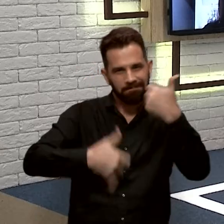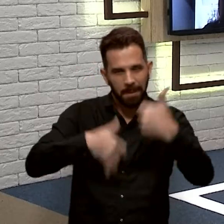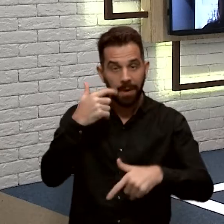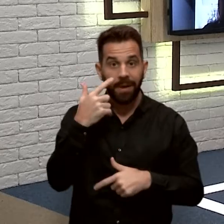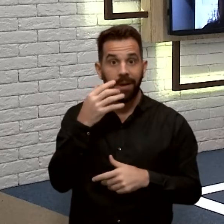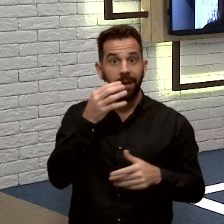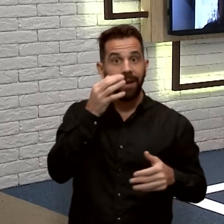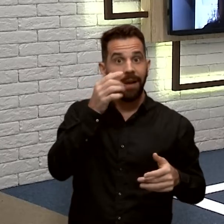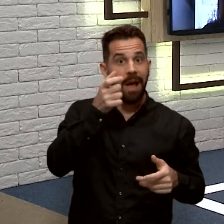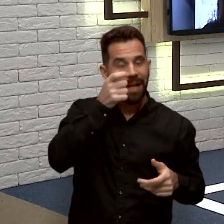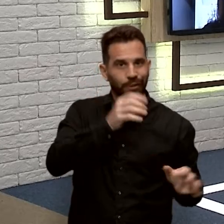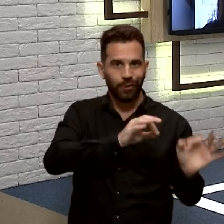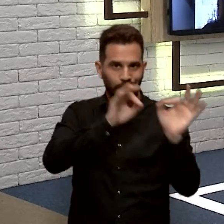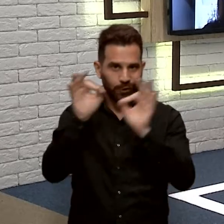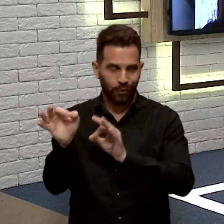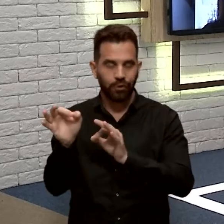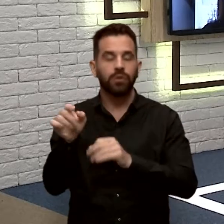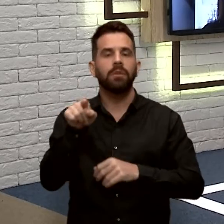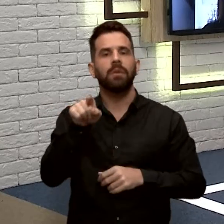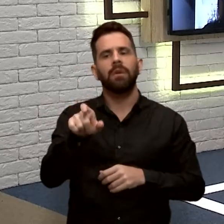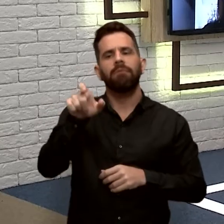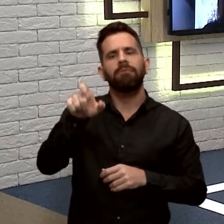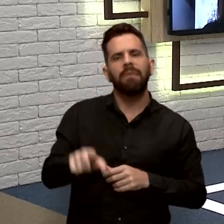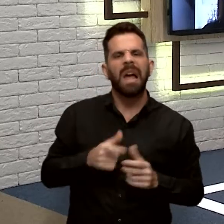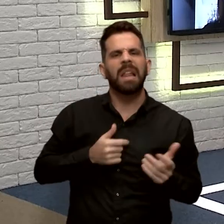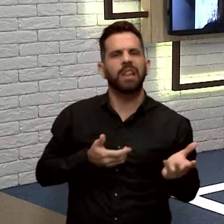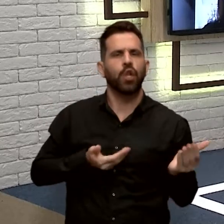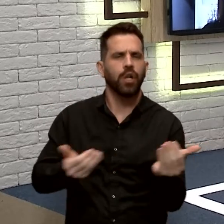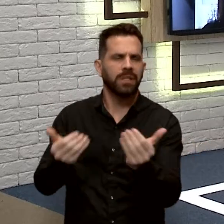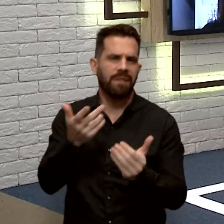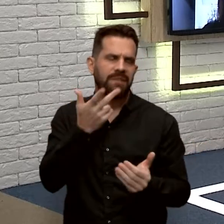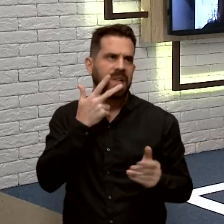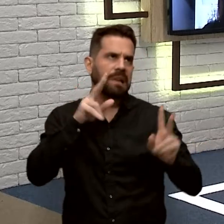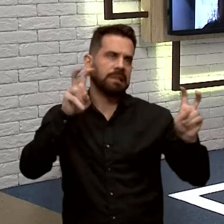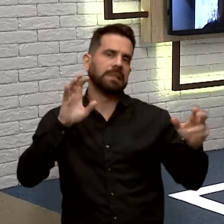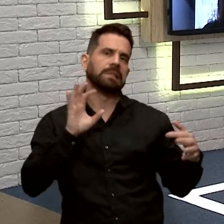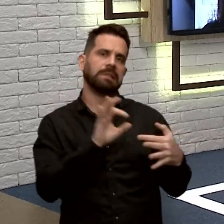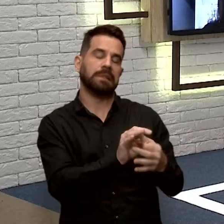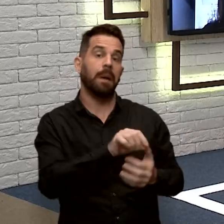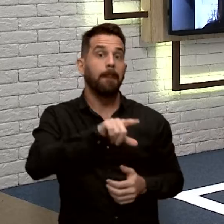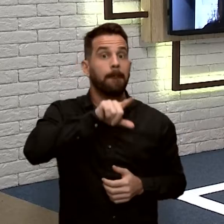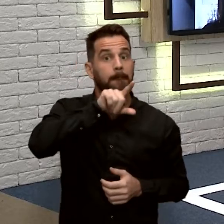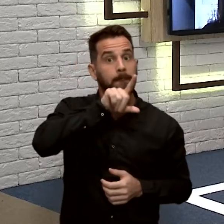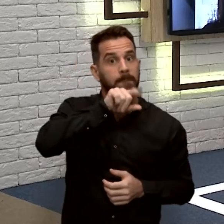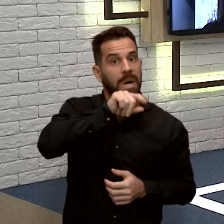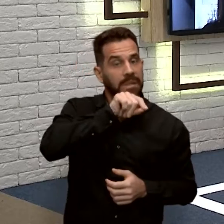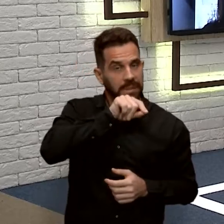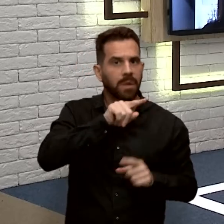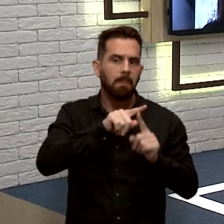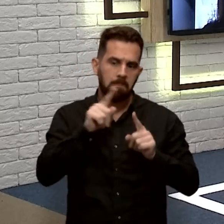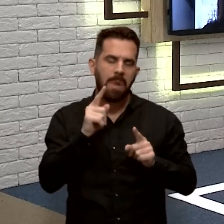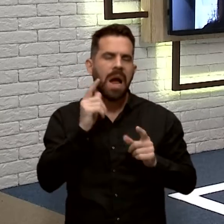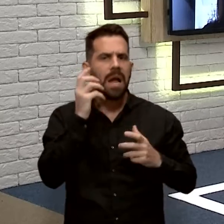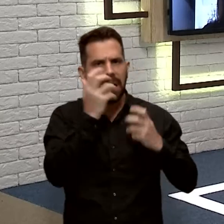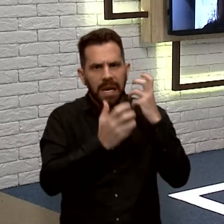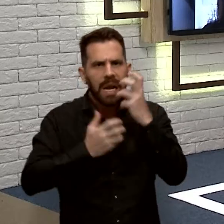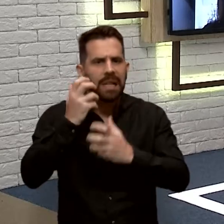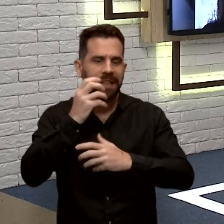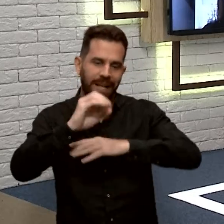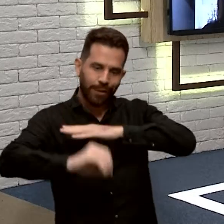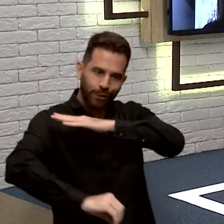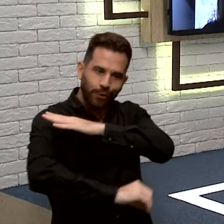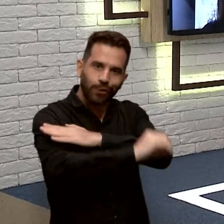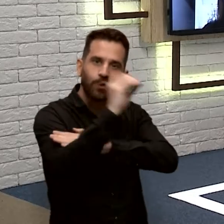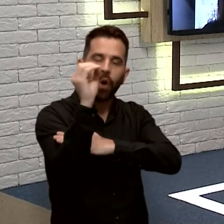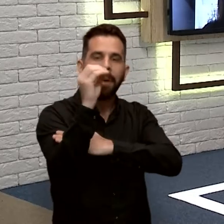também, a adolescente fala da ideia do passarinho, né? Que tá preso, mas que consegue cantar quando o sol nasce, então tem uma